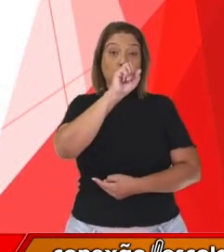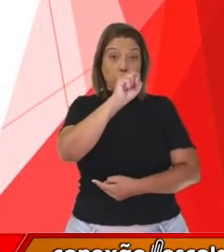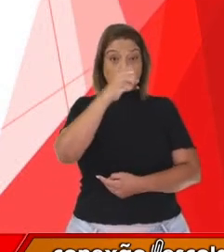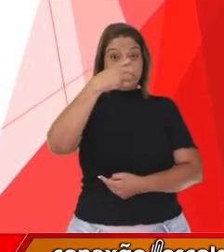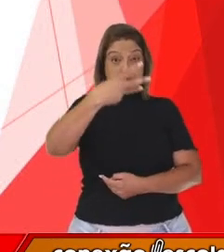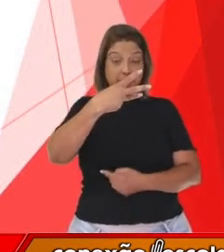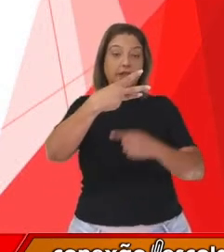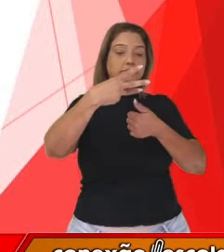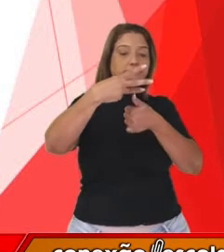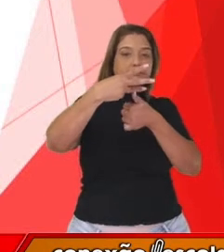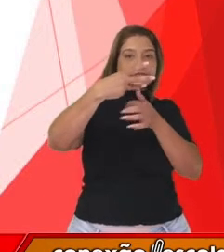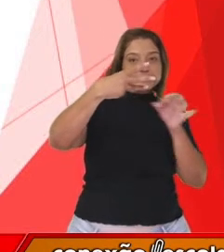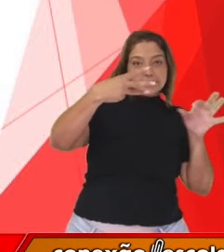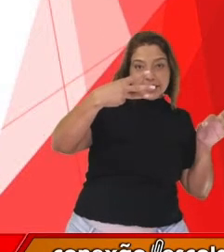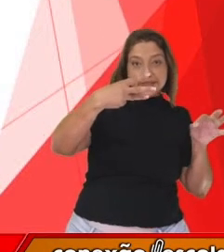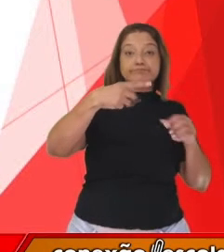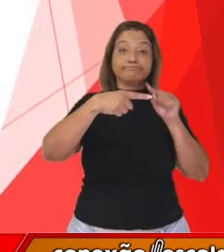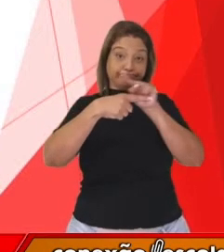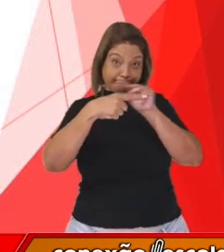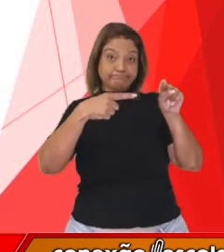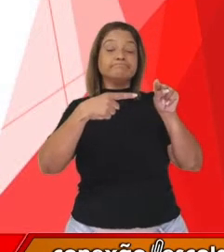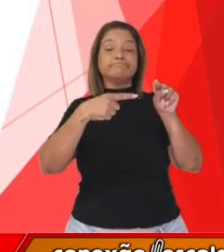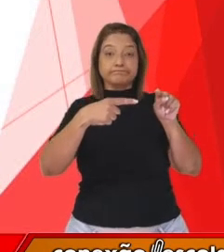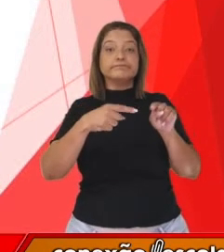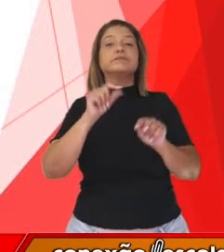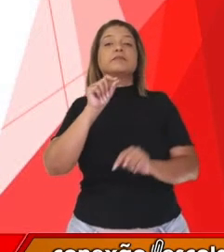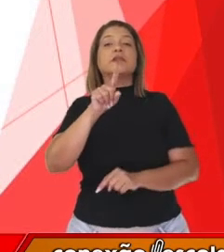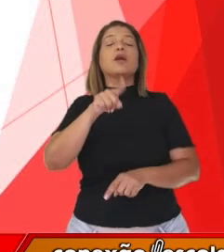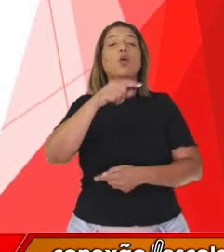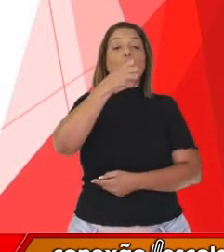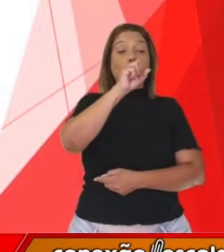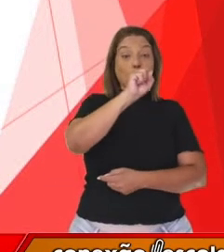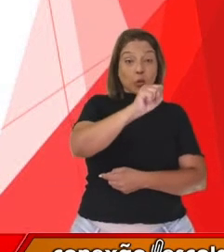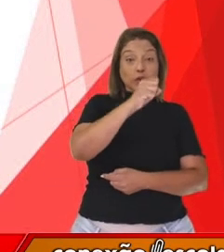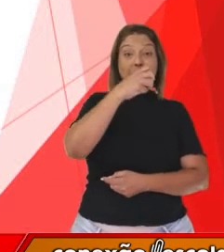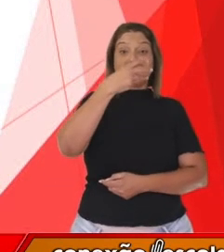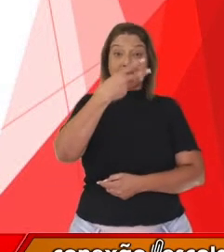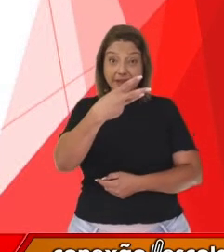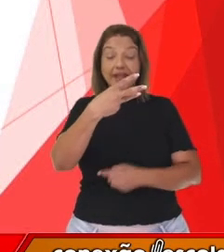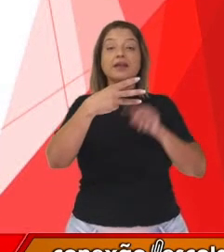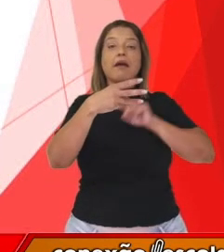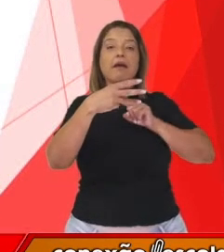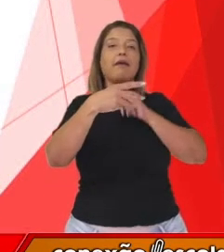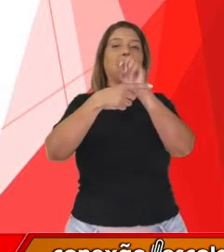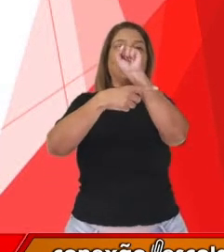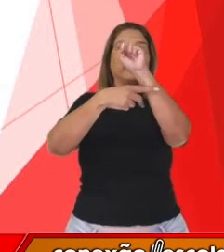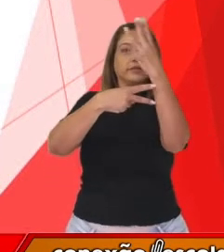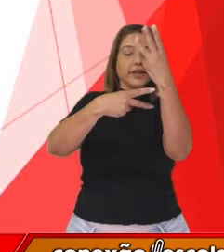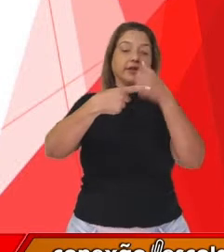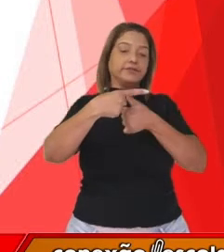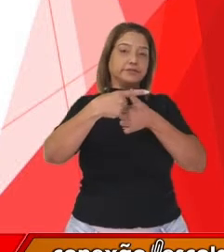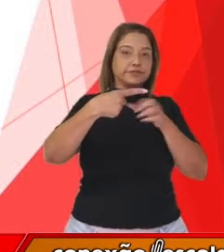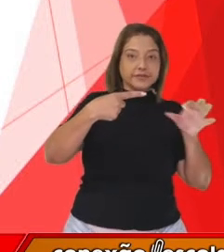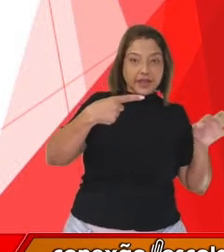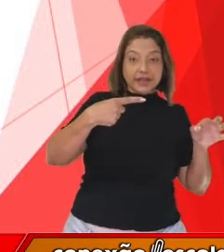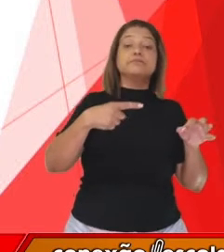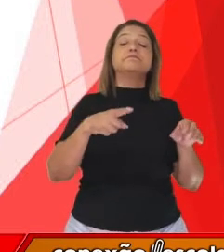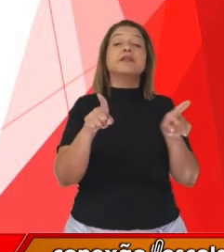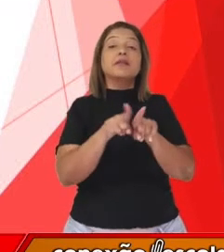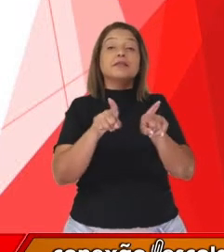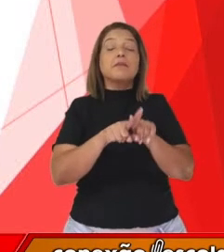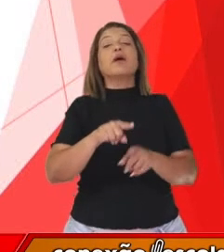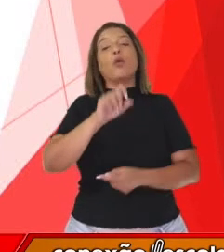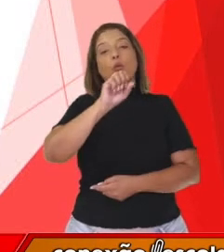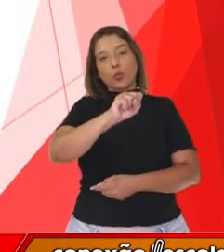em 100, 83 centésimos na forma de fração ou 83 centésimos